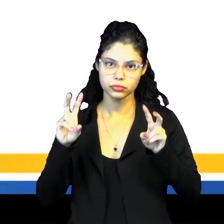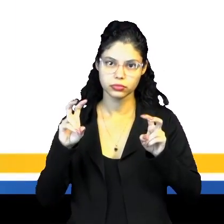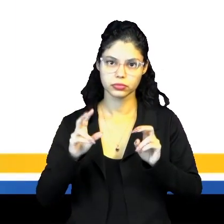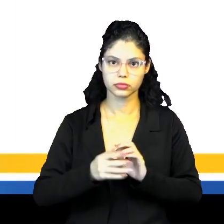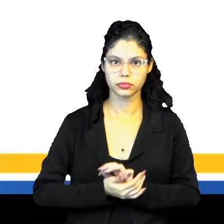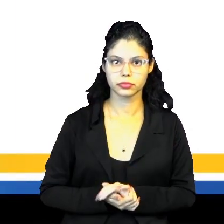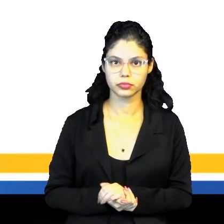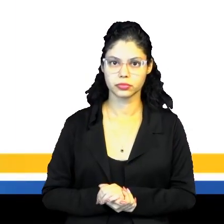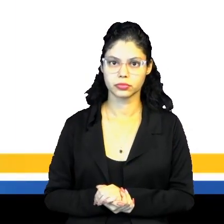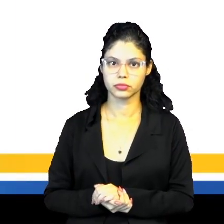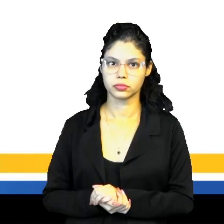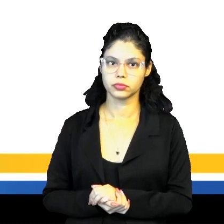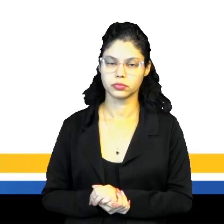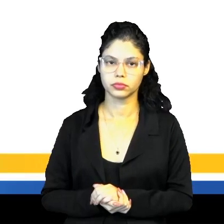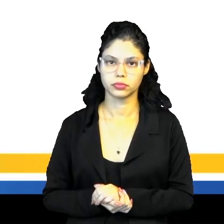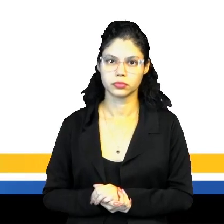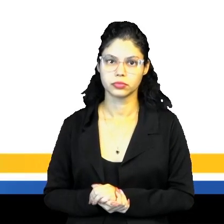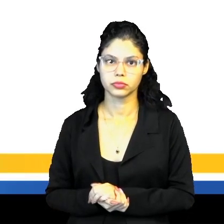assunto, tá?